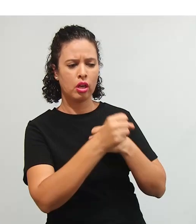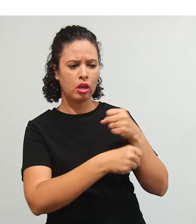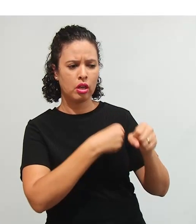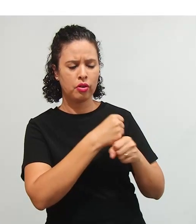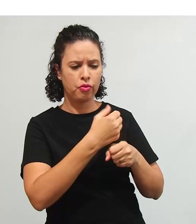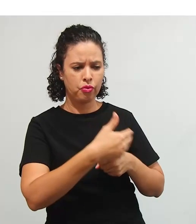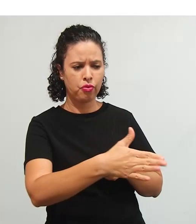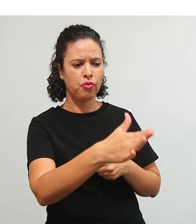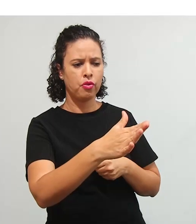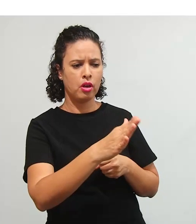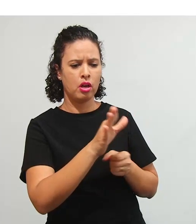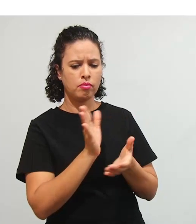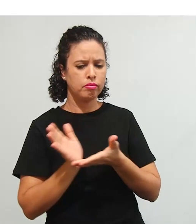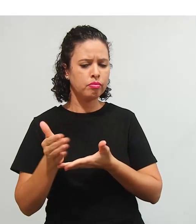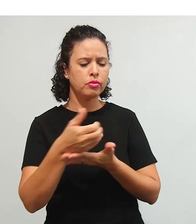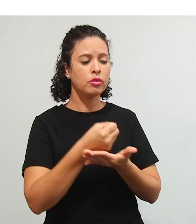lançamento?